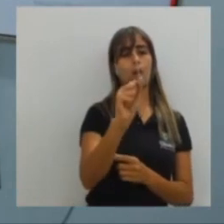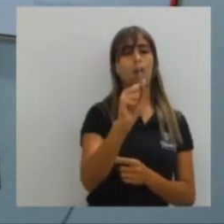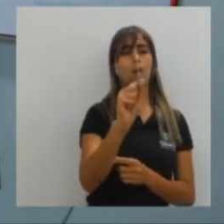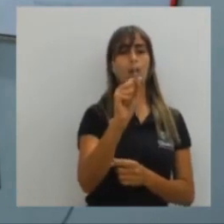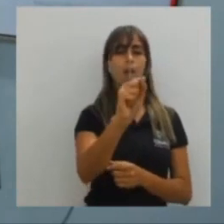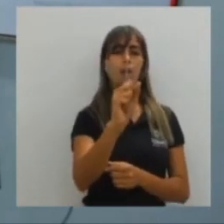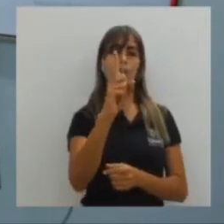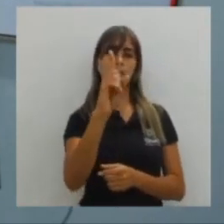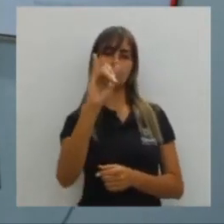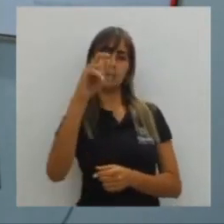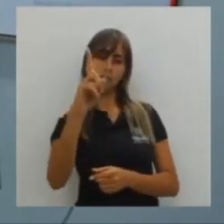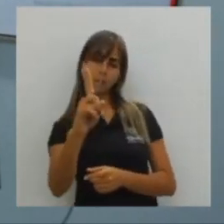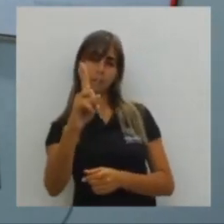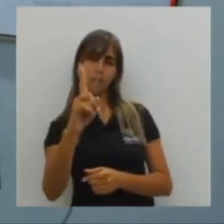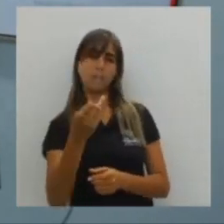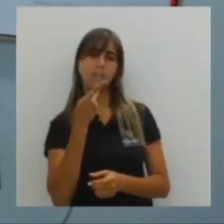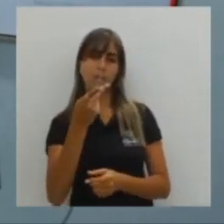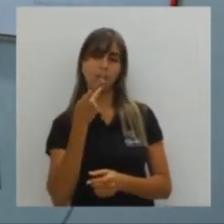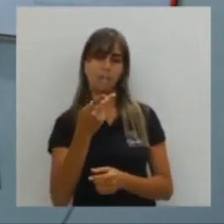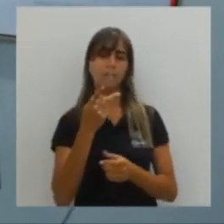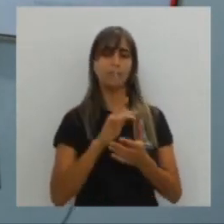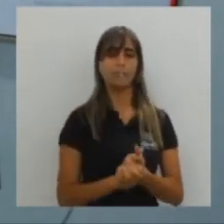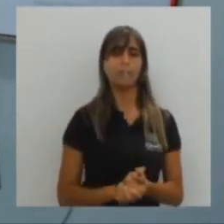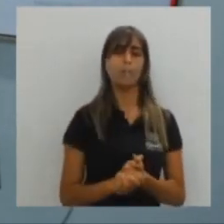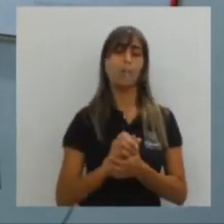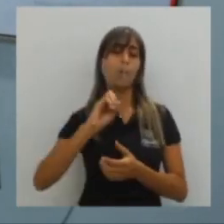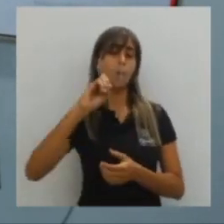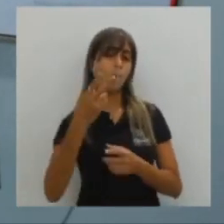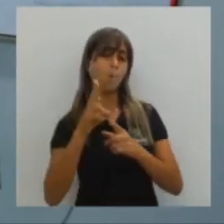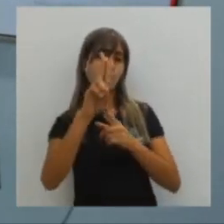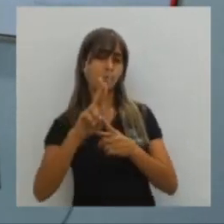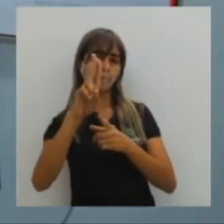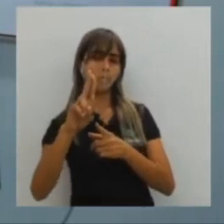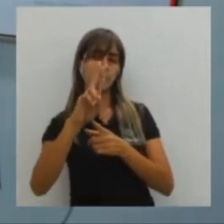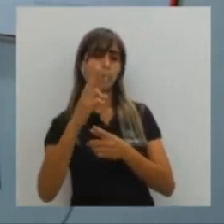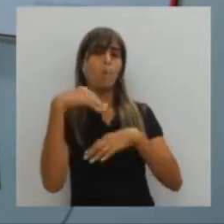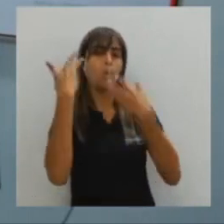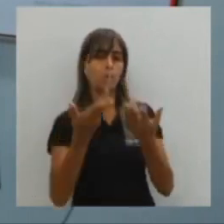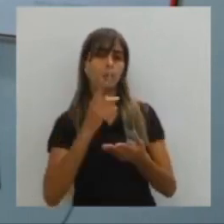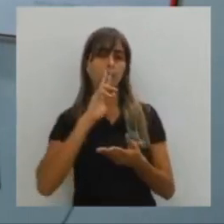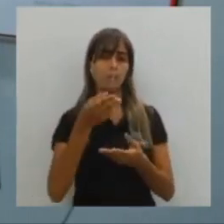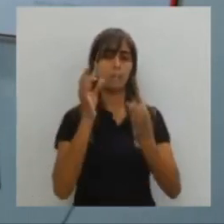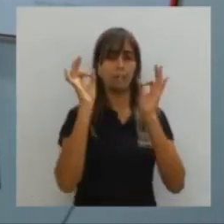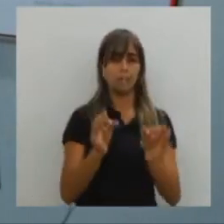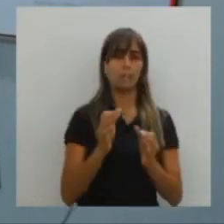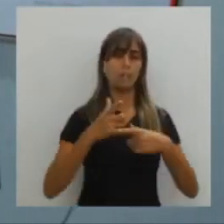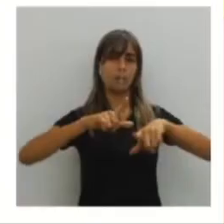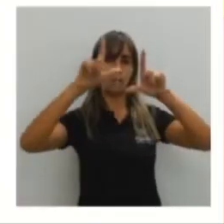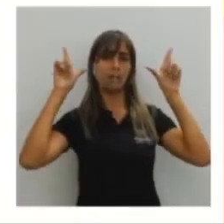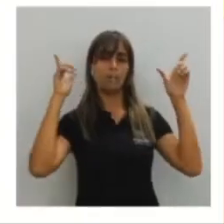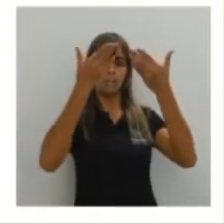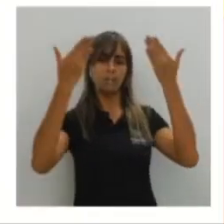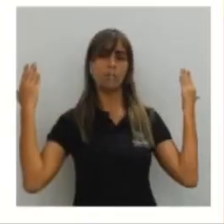didn't. Mas será que eu digo I didn't bought ou I didn't buy? E aí, qual que seria a resposta? Joga pra mim lá no